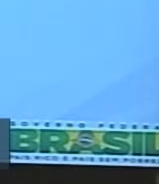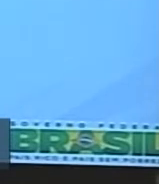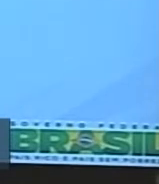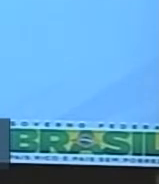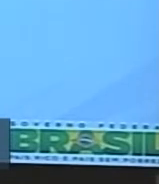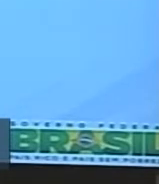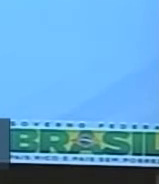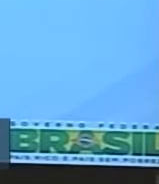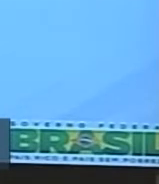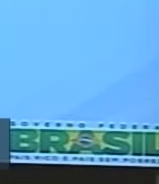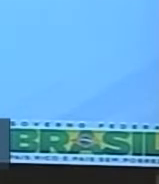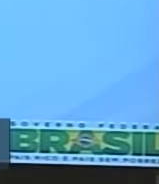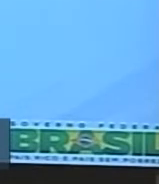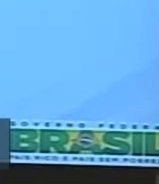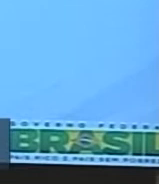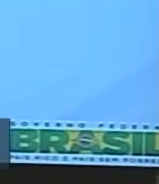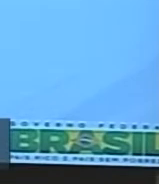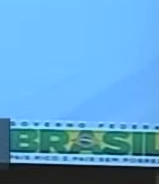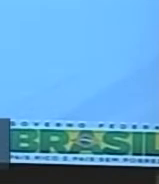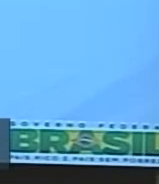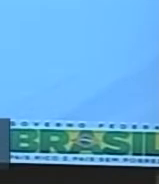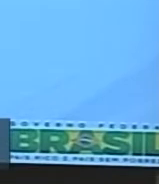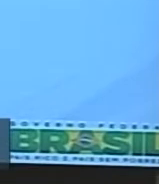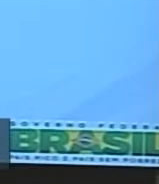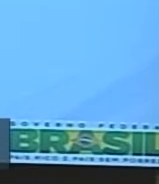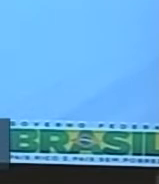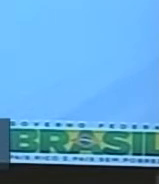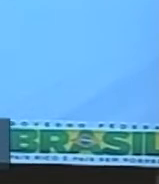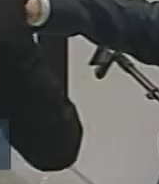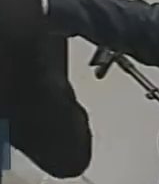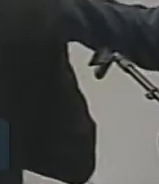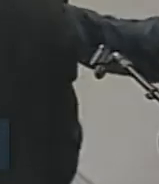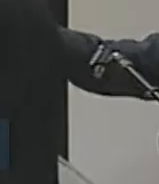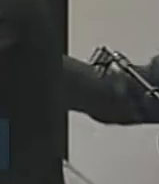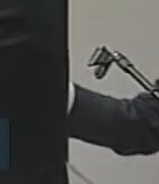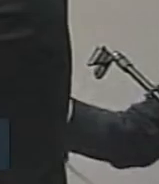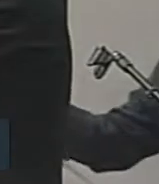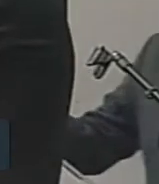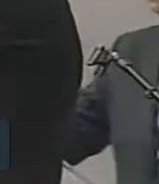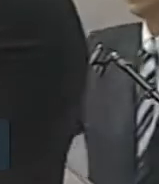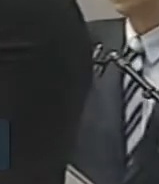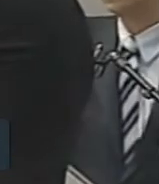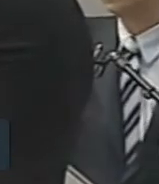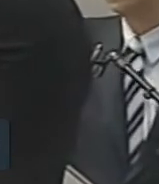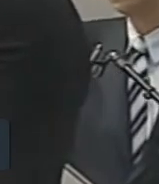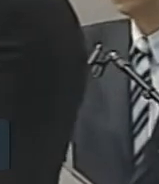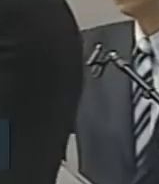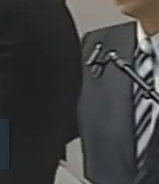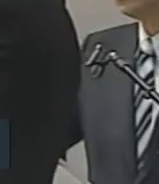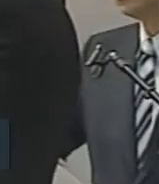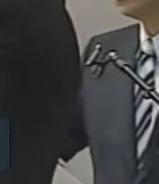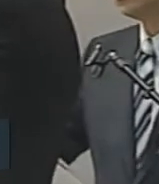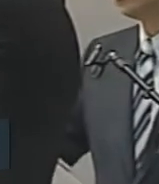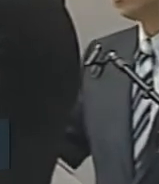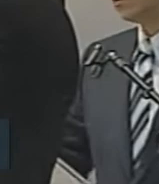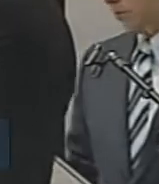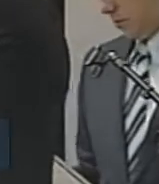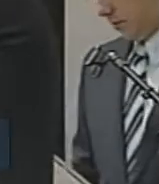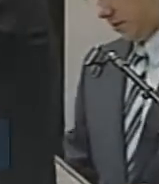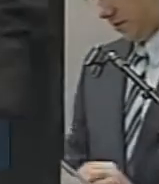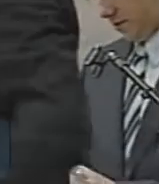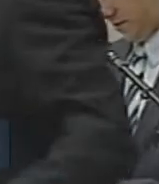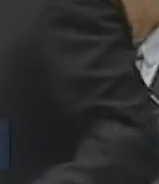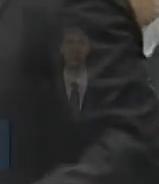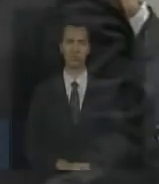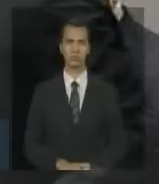e integrando diversos blogs as pessoas aqui ó e